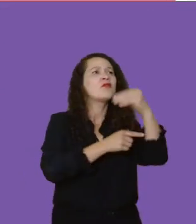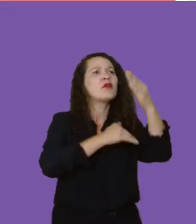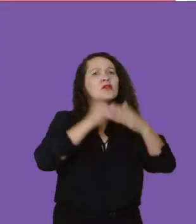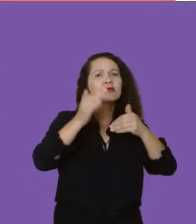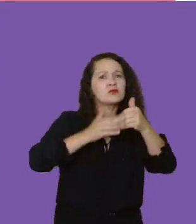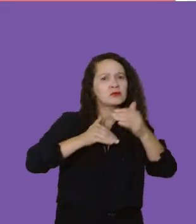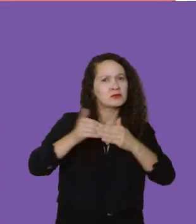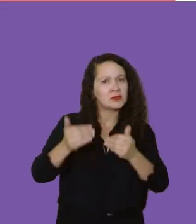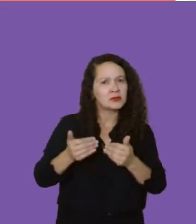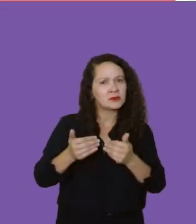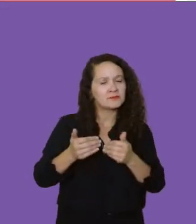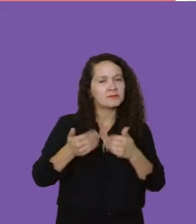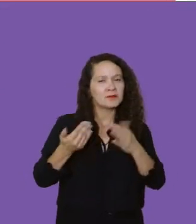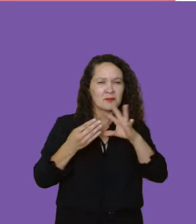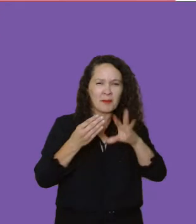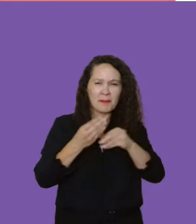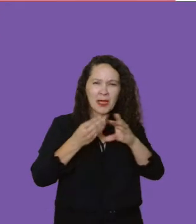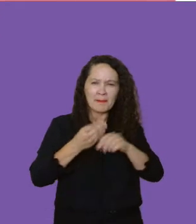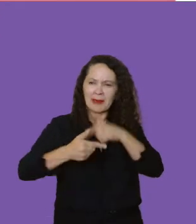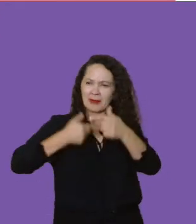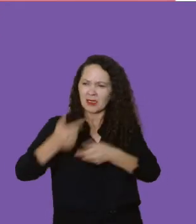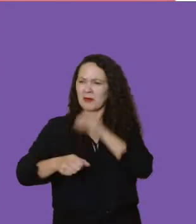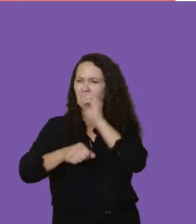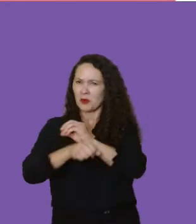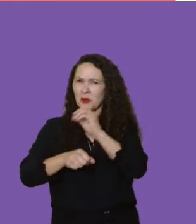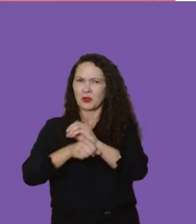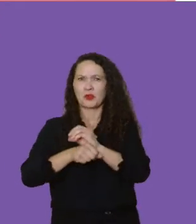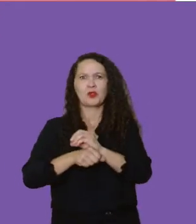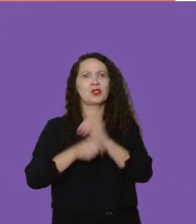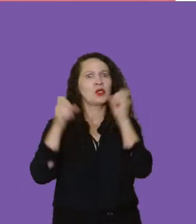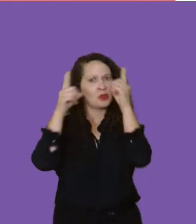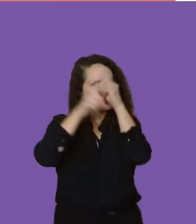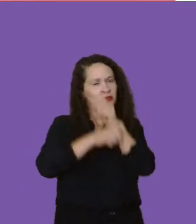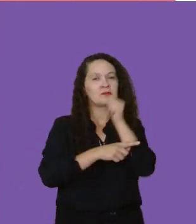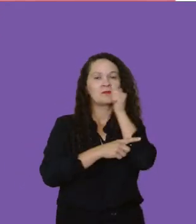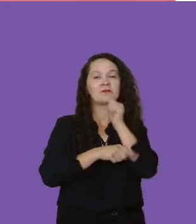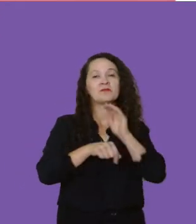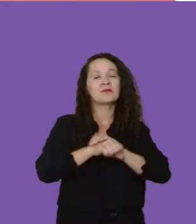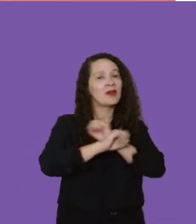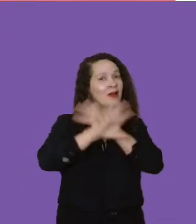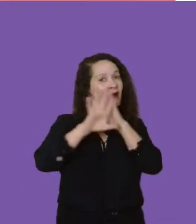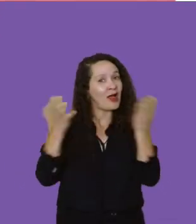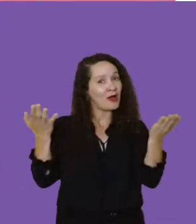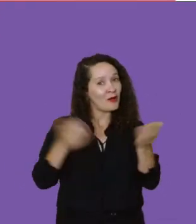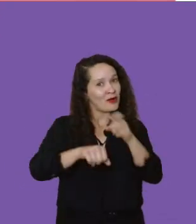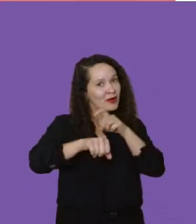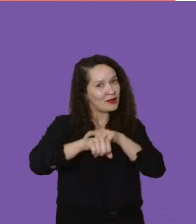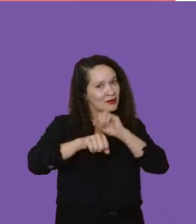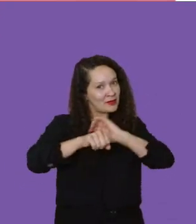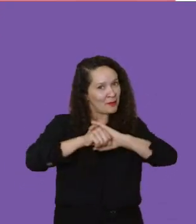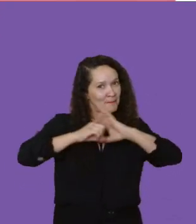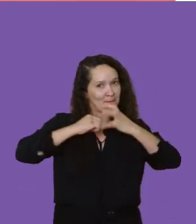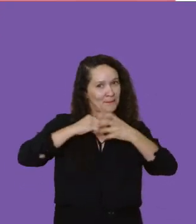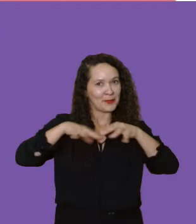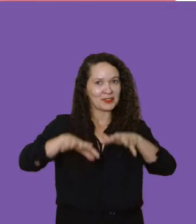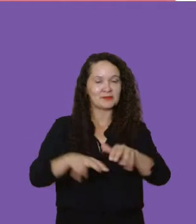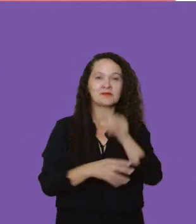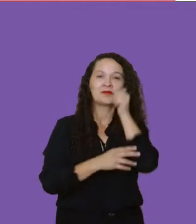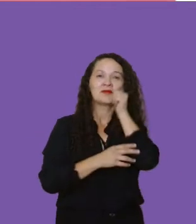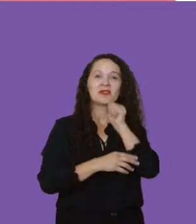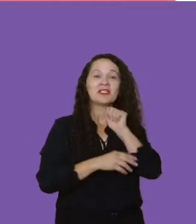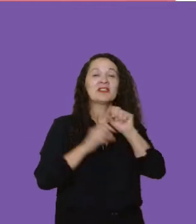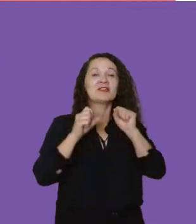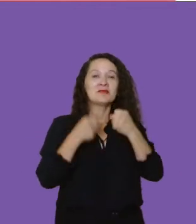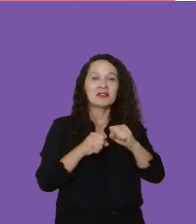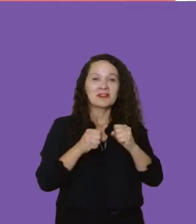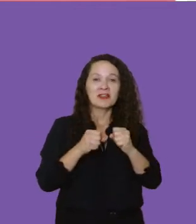profissões. Esse acúmulo de tarefas de cuidado realizado pelas mulheres ficou ainda mais evidente agora durante a pandemia. Muitas mulheres tiveram que